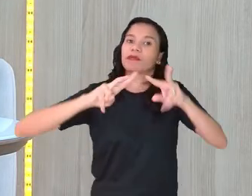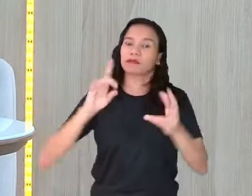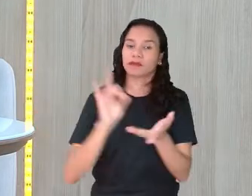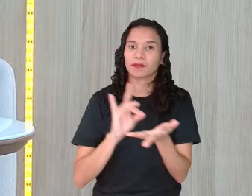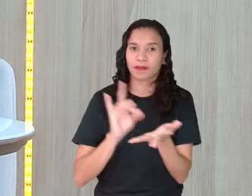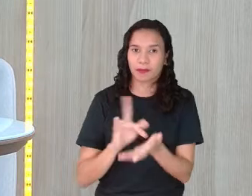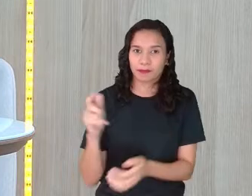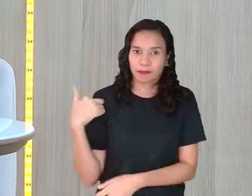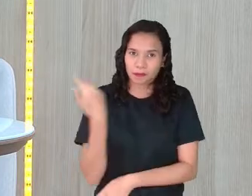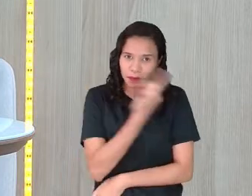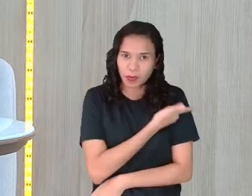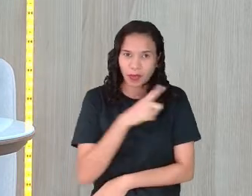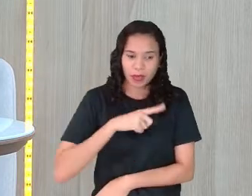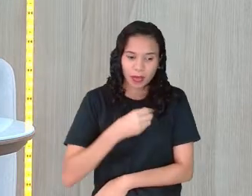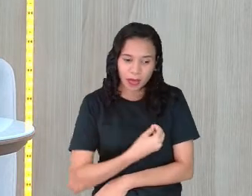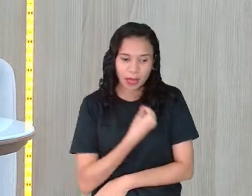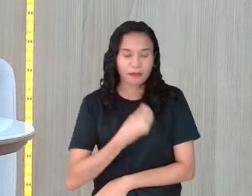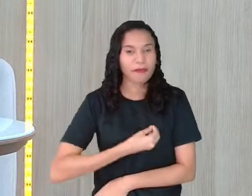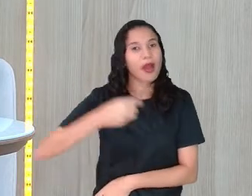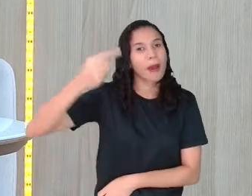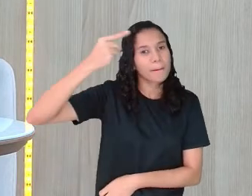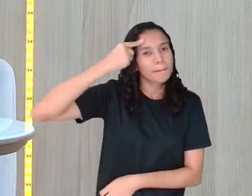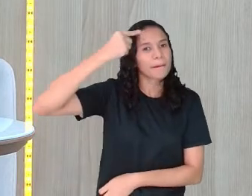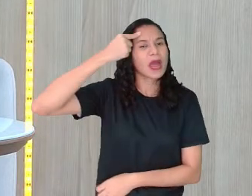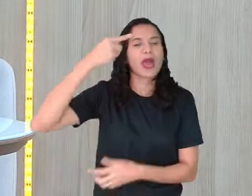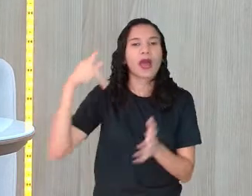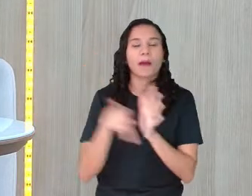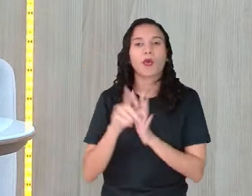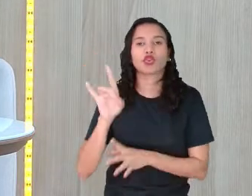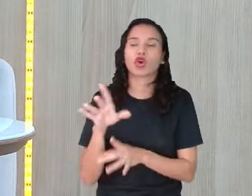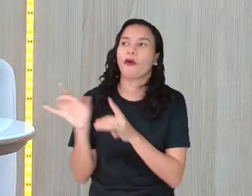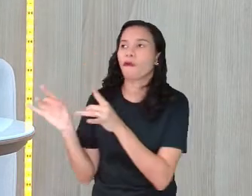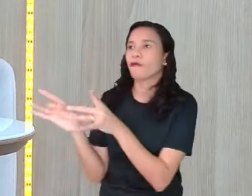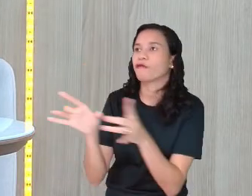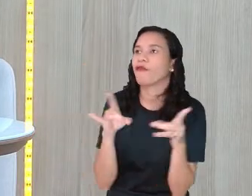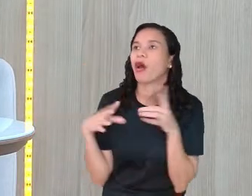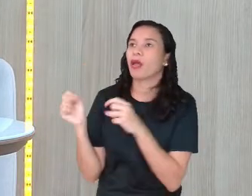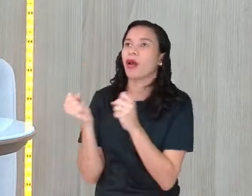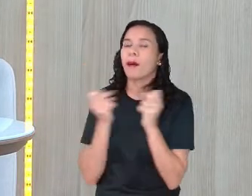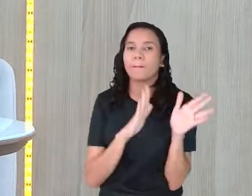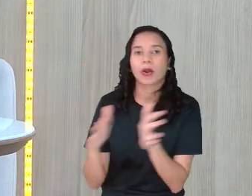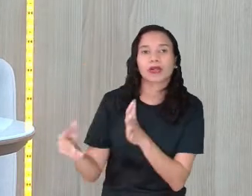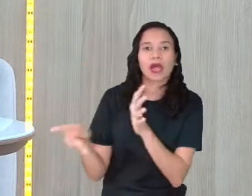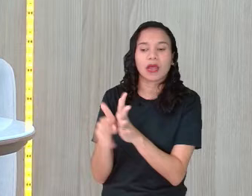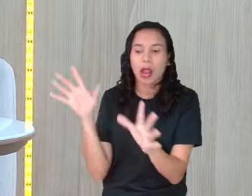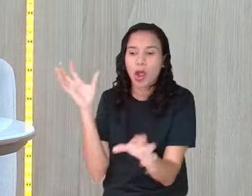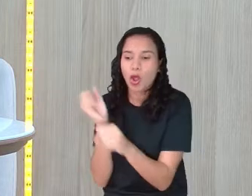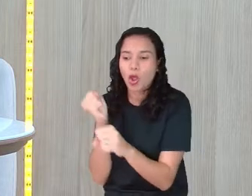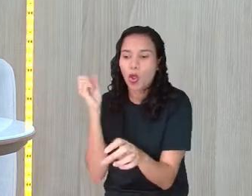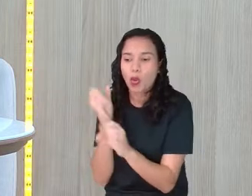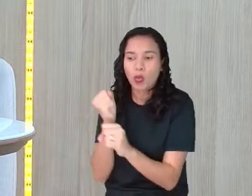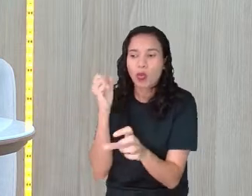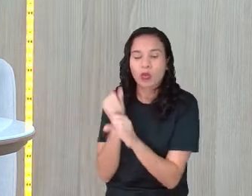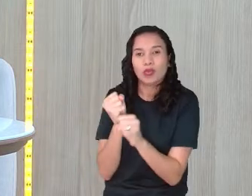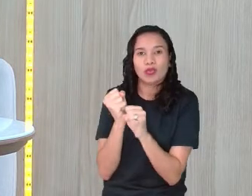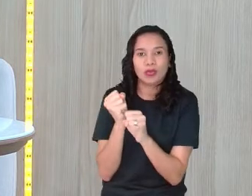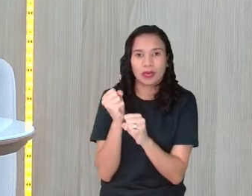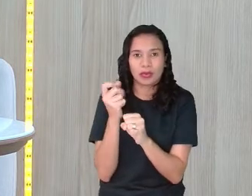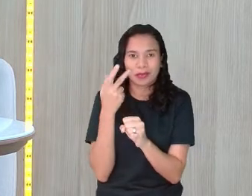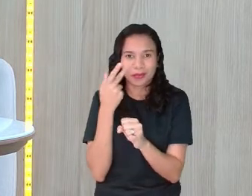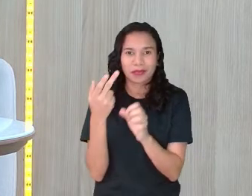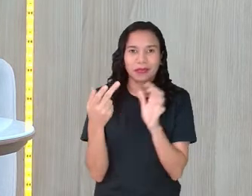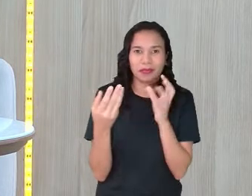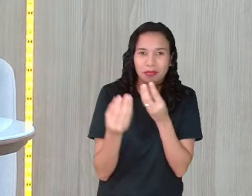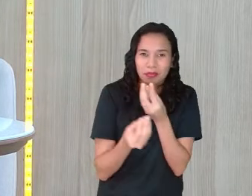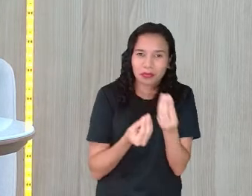a gente estiver pensando, né, só no mercado, aí nesse processo de lucrar, né, como vem aí a